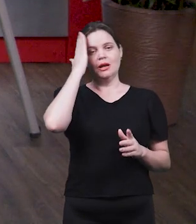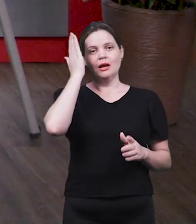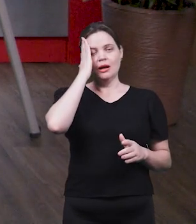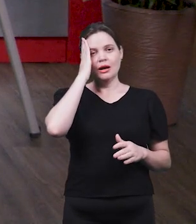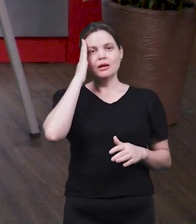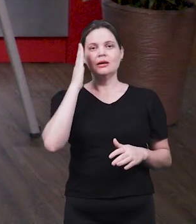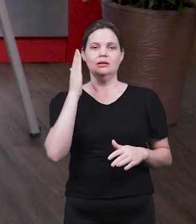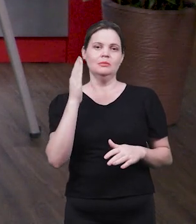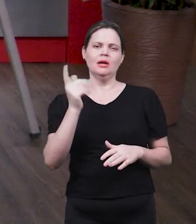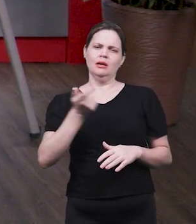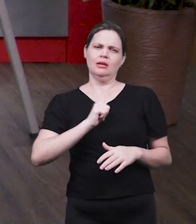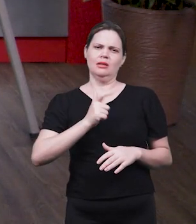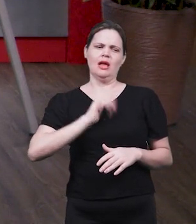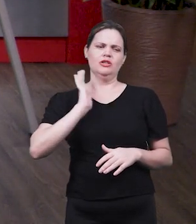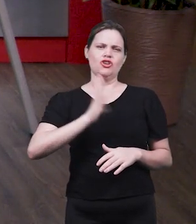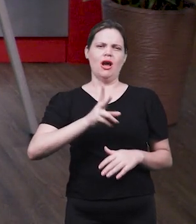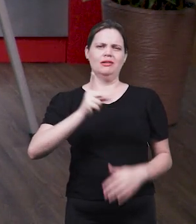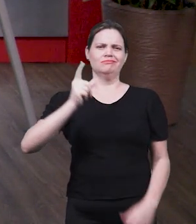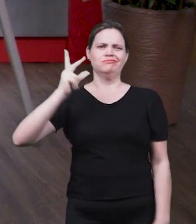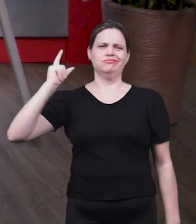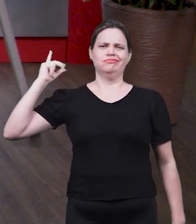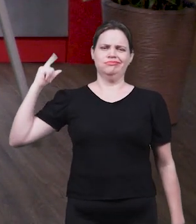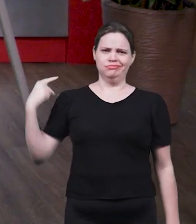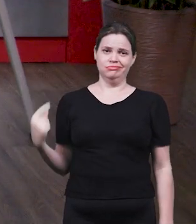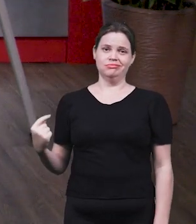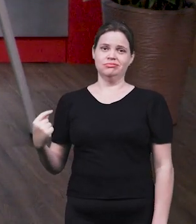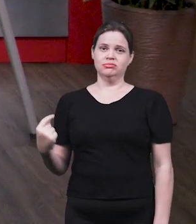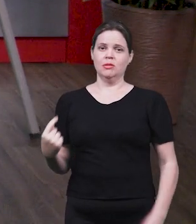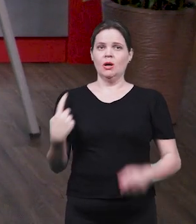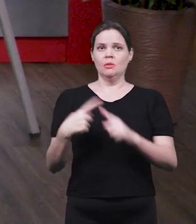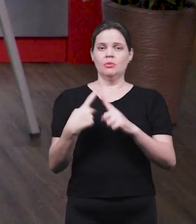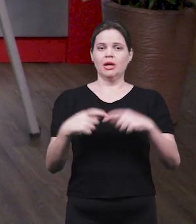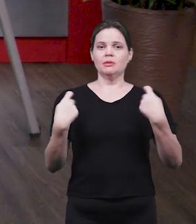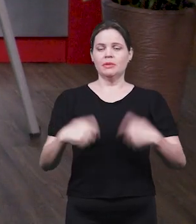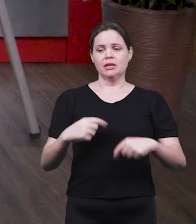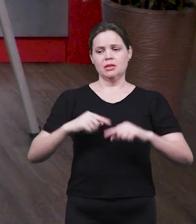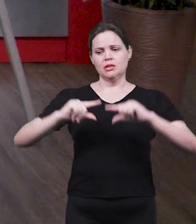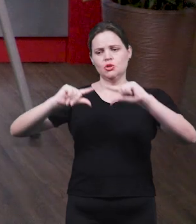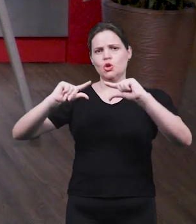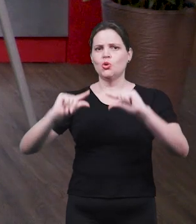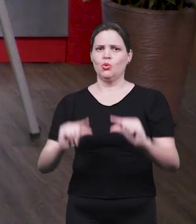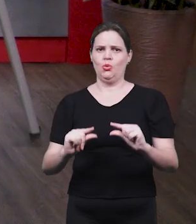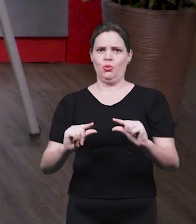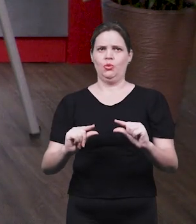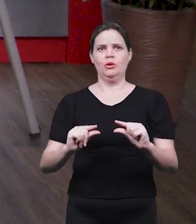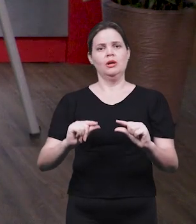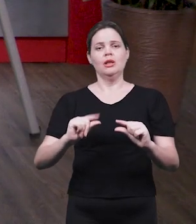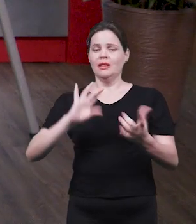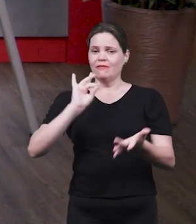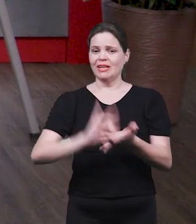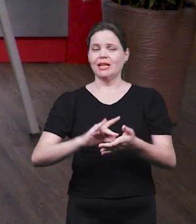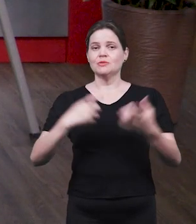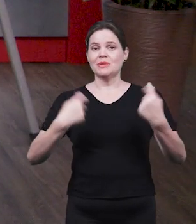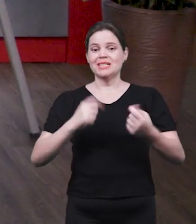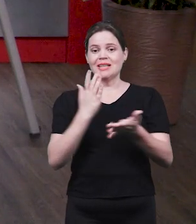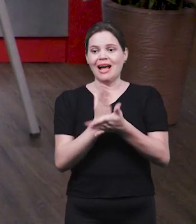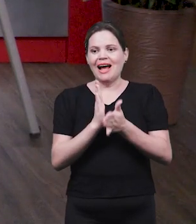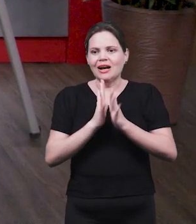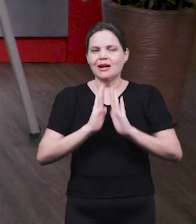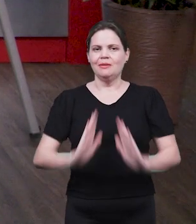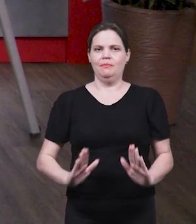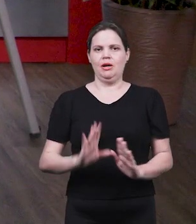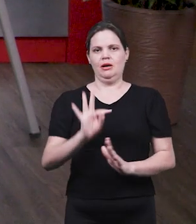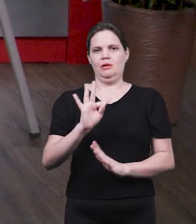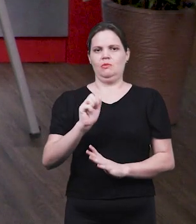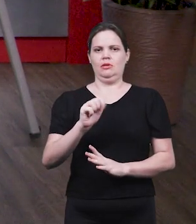muito antiga, porque de redução dessa taxa, de extinção desse Instituto de Terrenos